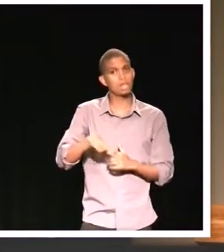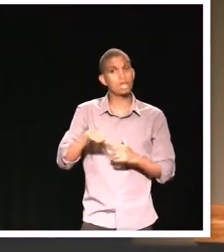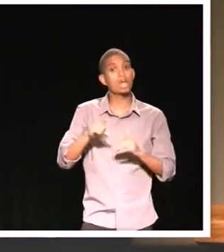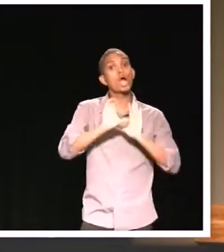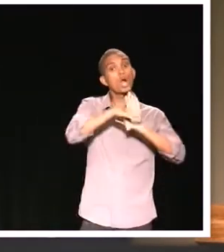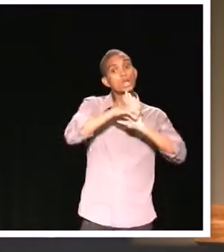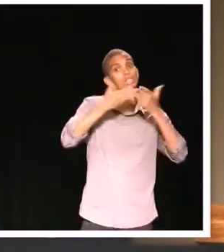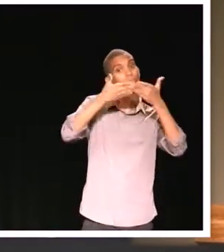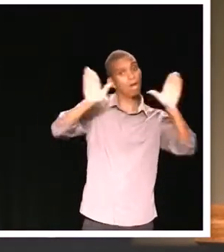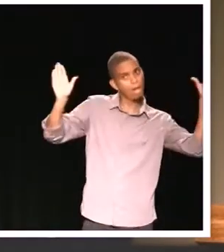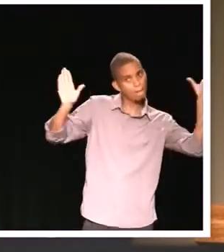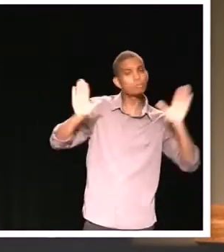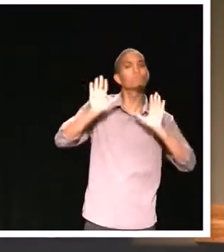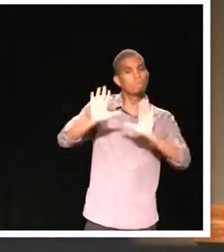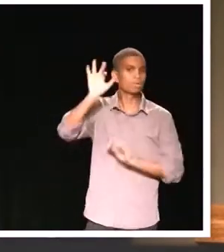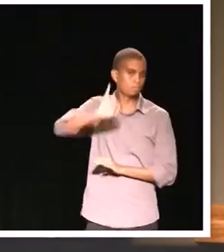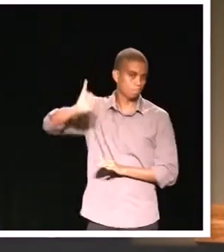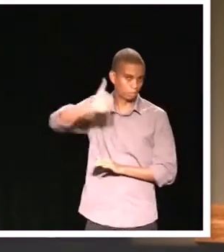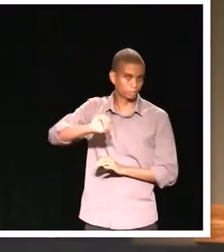mas importante.